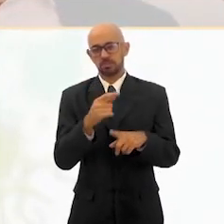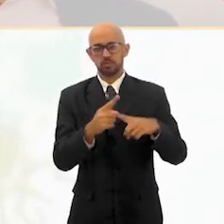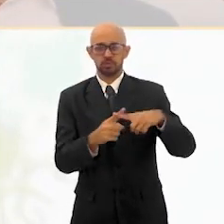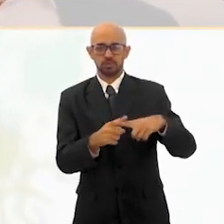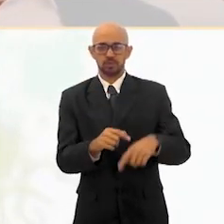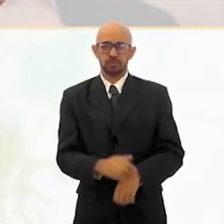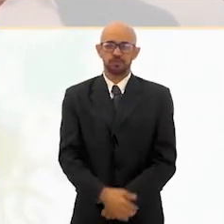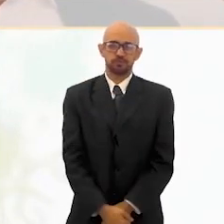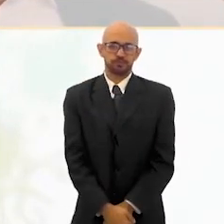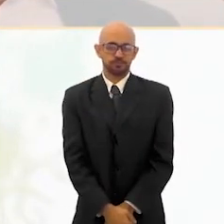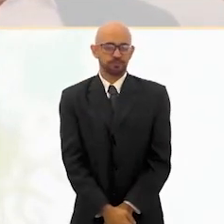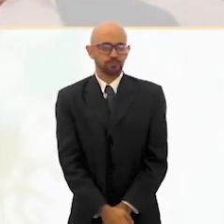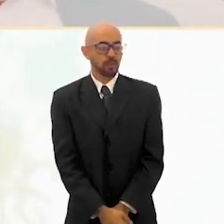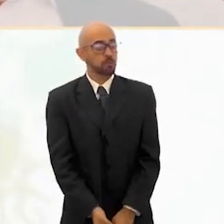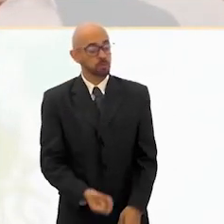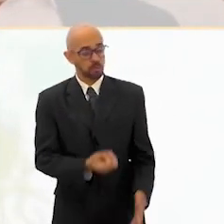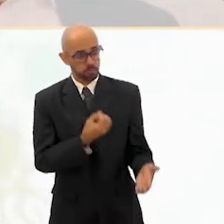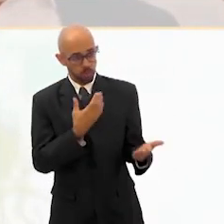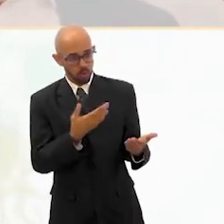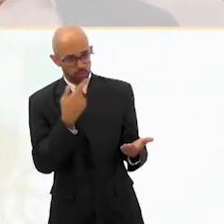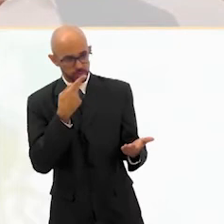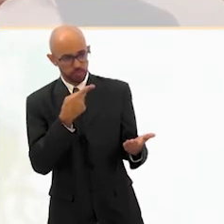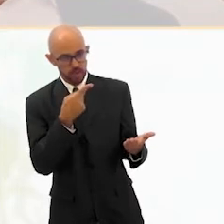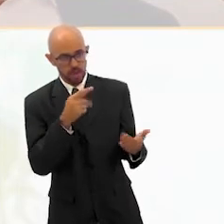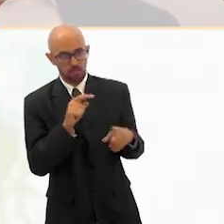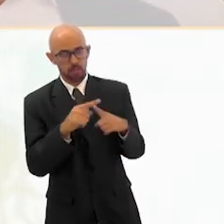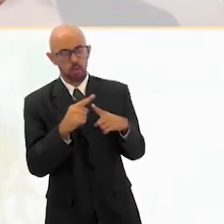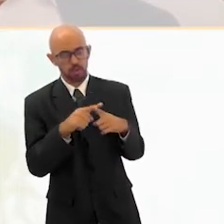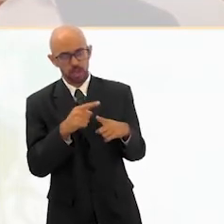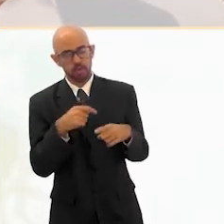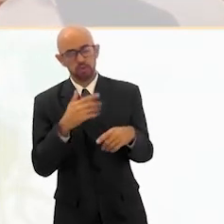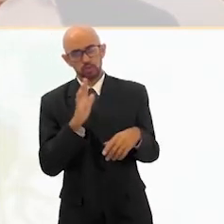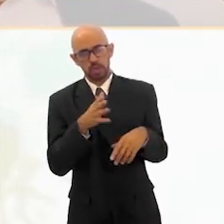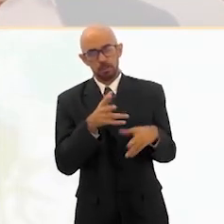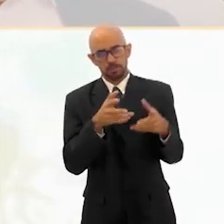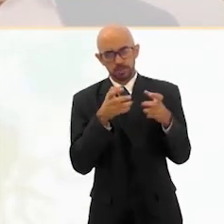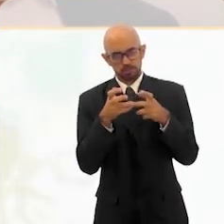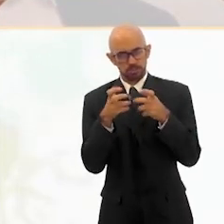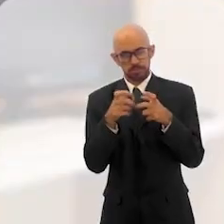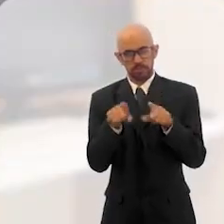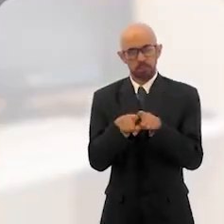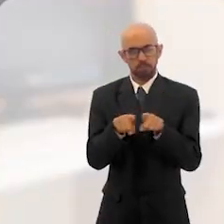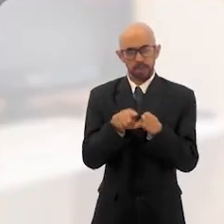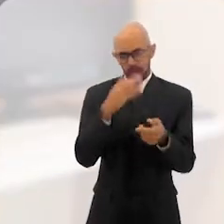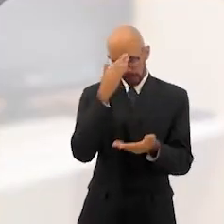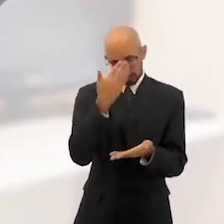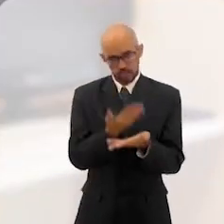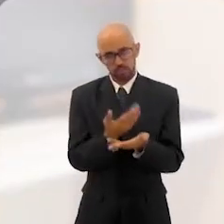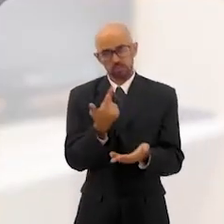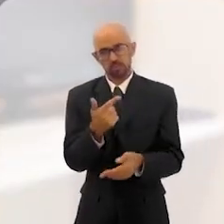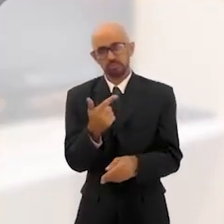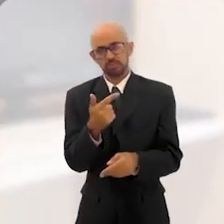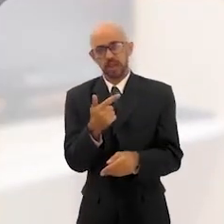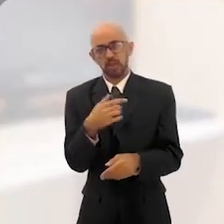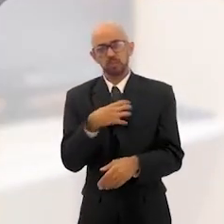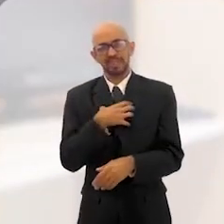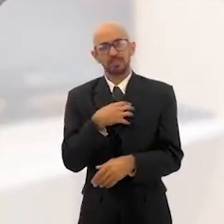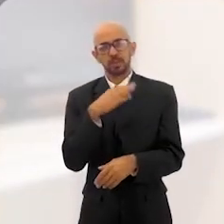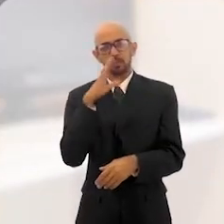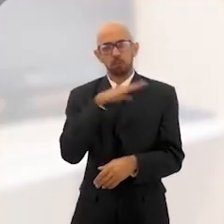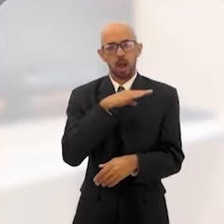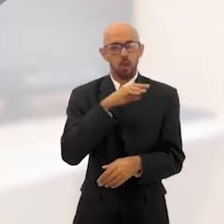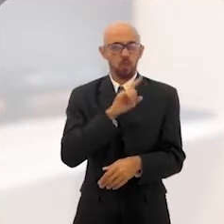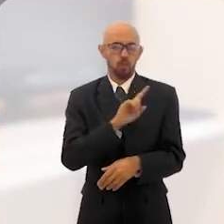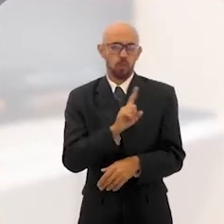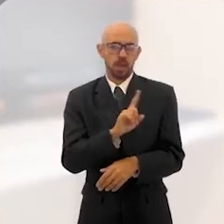isso. Não, é muito bacana você falar isso, porque eu já ouvi e acredito assim, que não existe um mau sentimento. Por exemplo, a